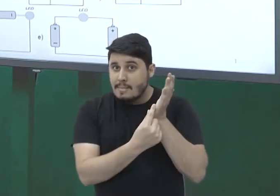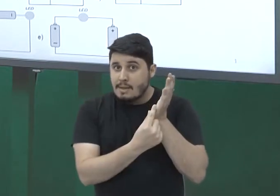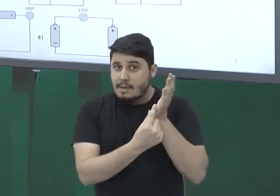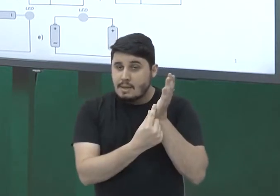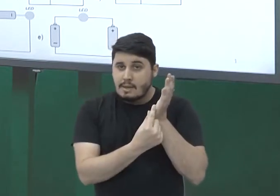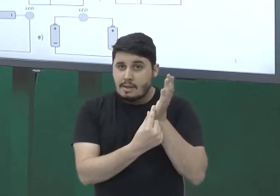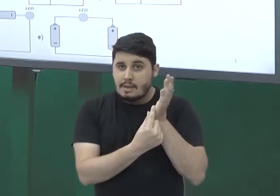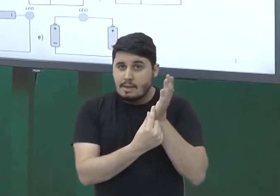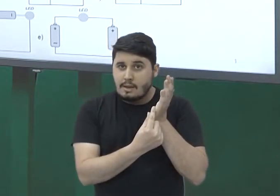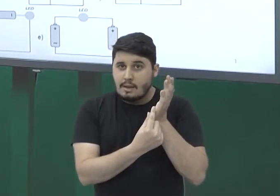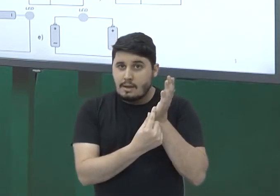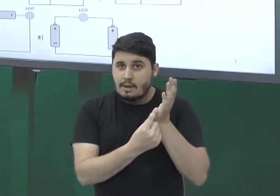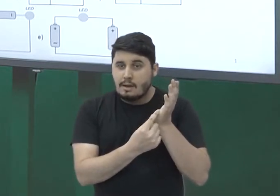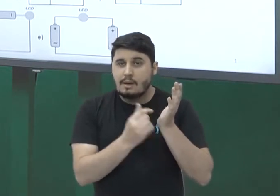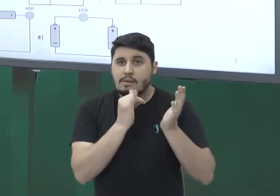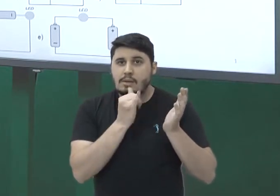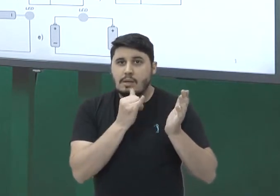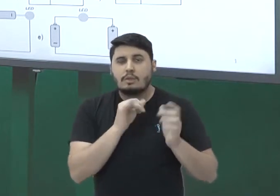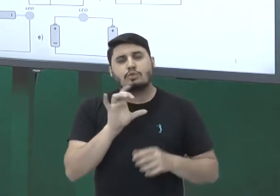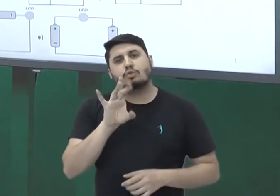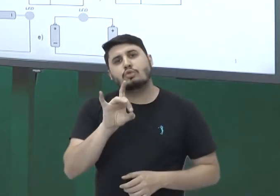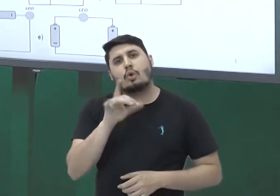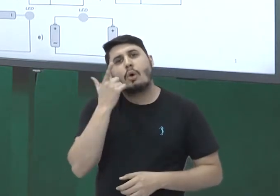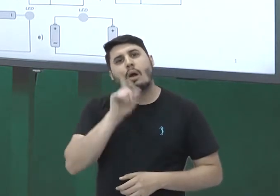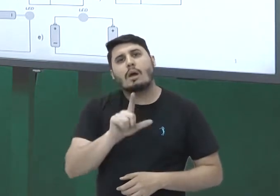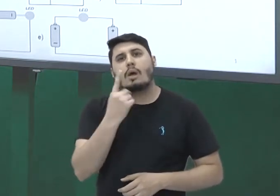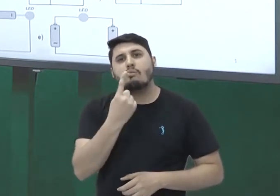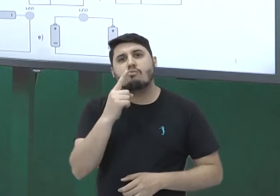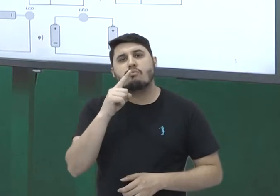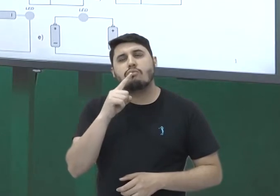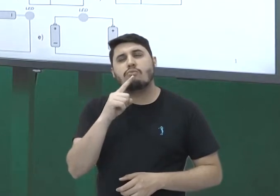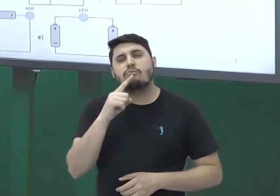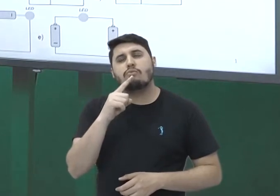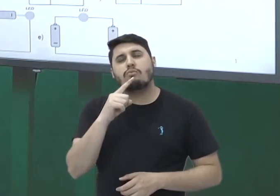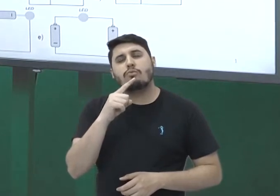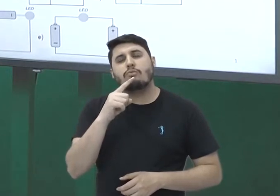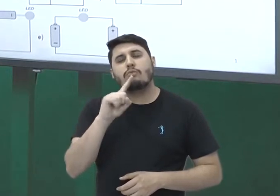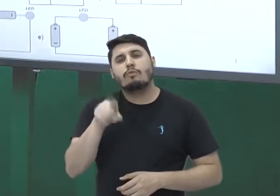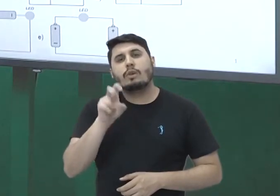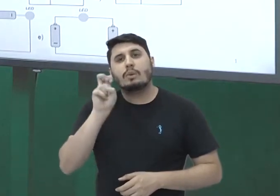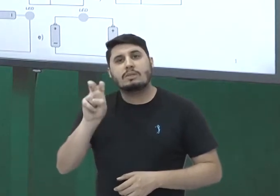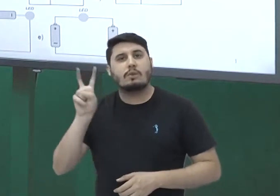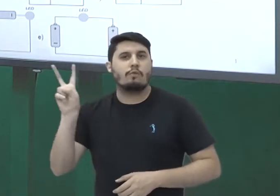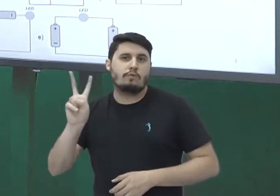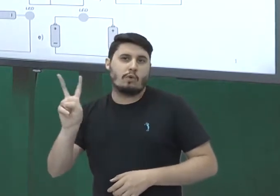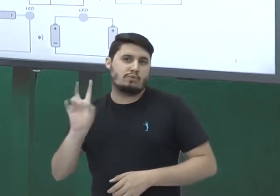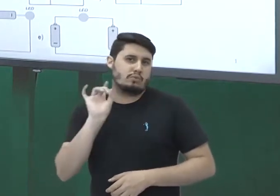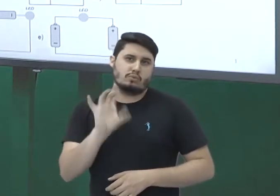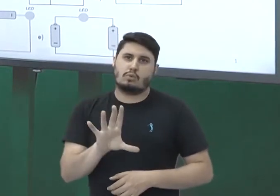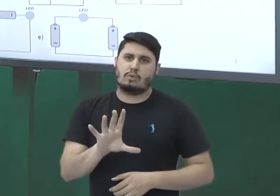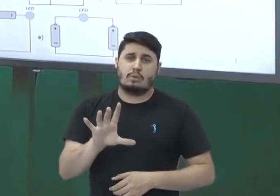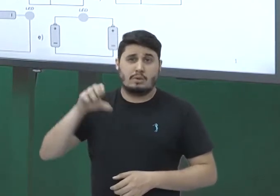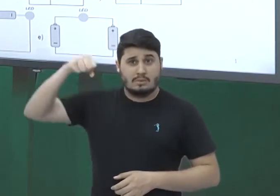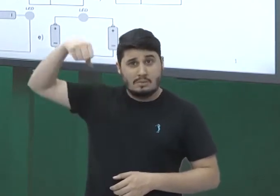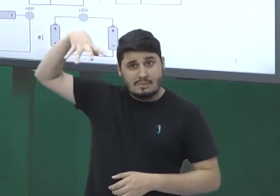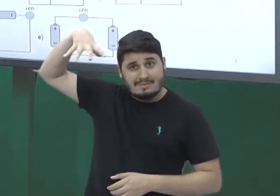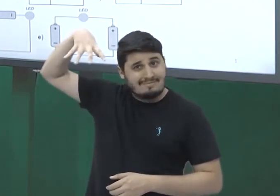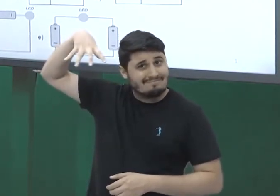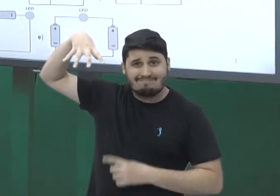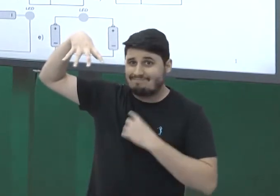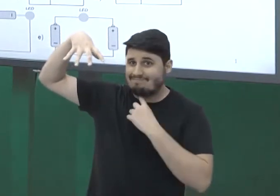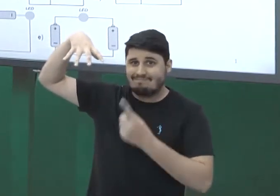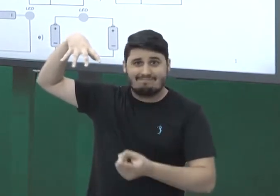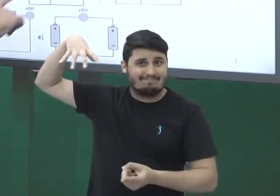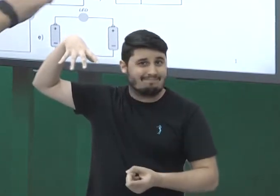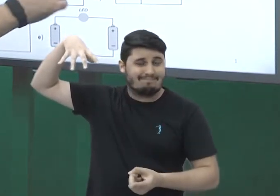nós temos 1,5 volt. Então isso não vai ser suficiente para acender o LED. Mas